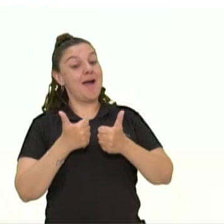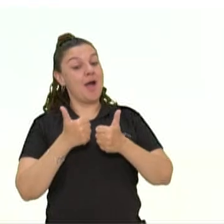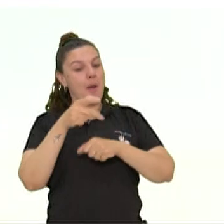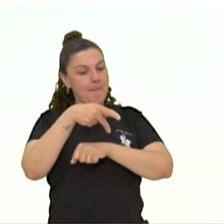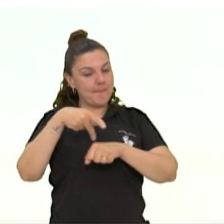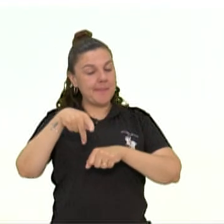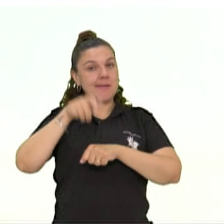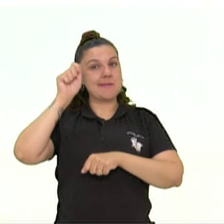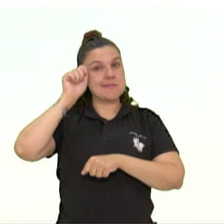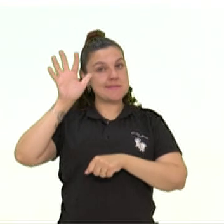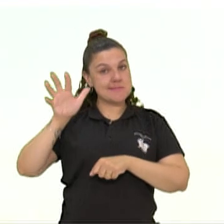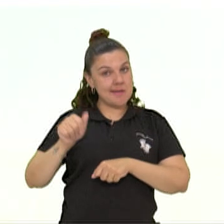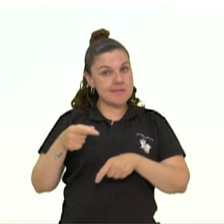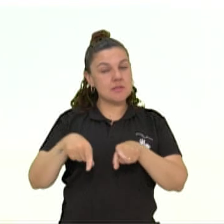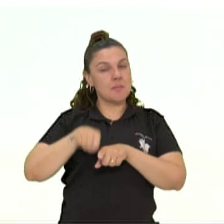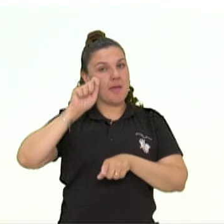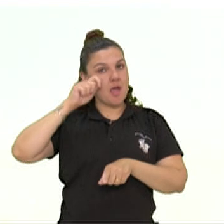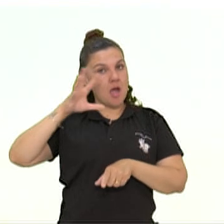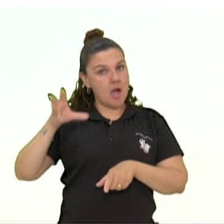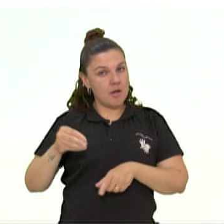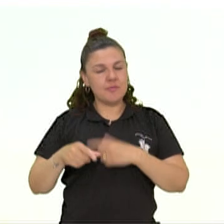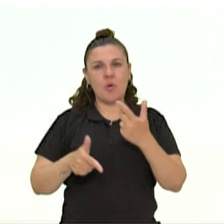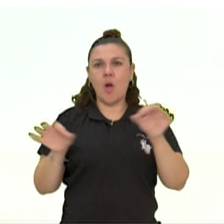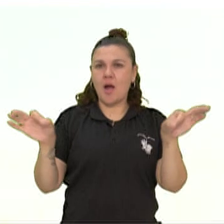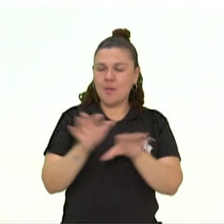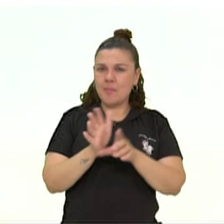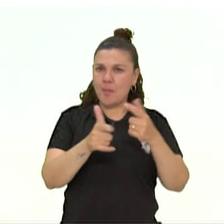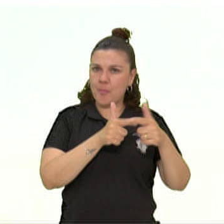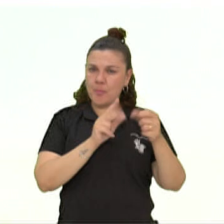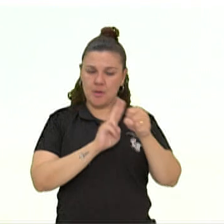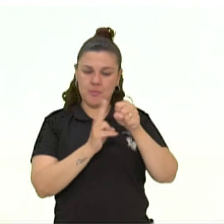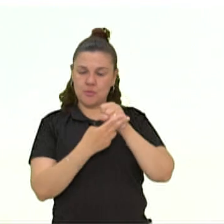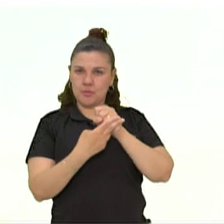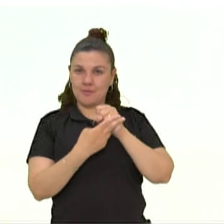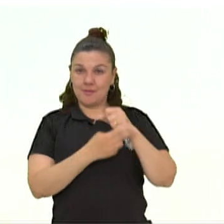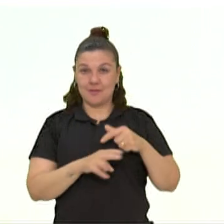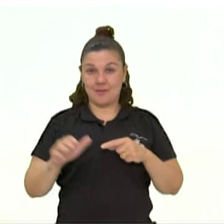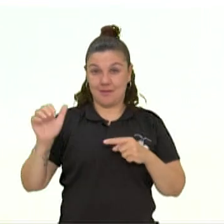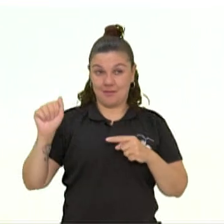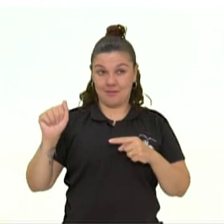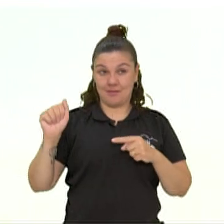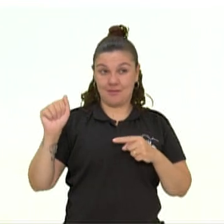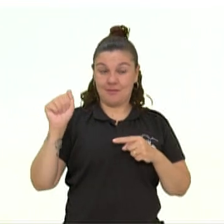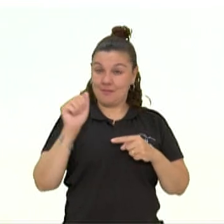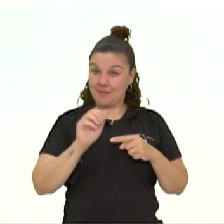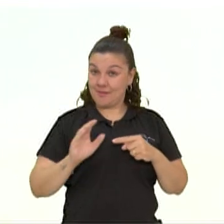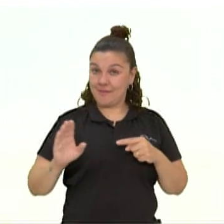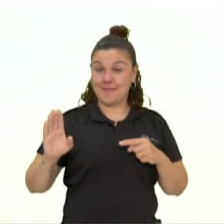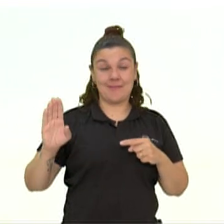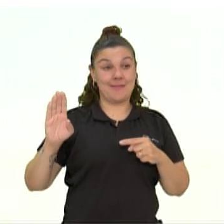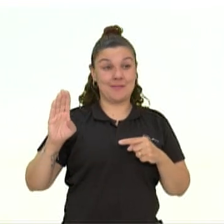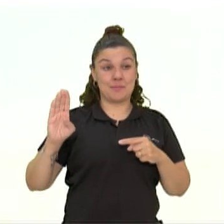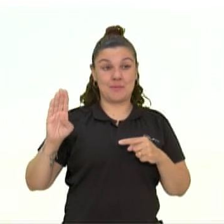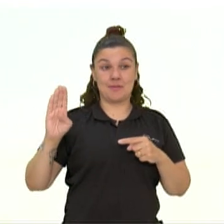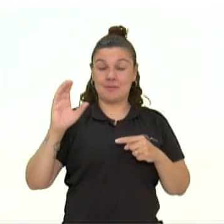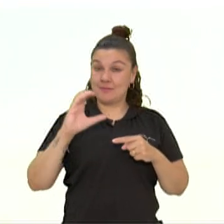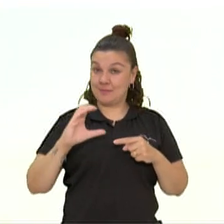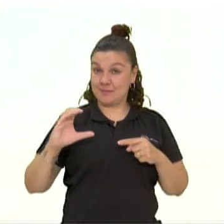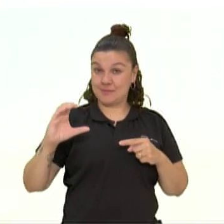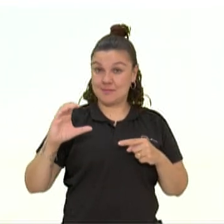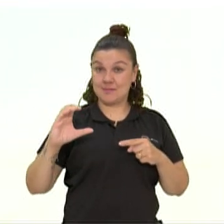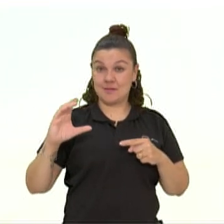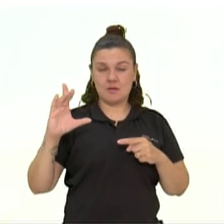africanos para o enfrentamento dos problemas urbanos. Letra A, as startups. Letra B, os robôs domésticos. Letra